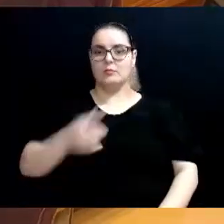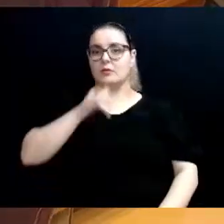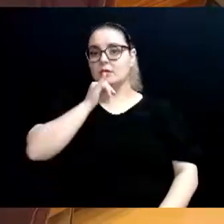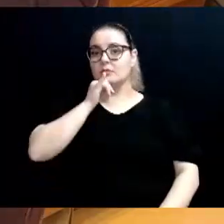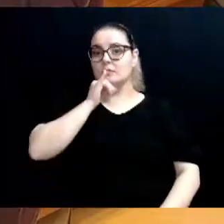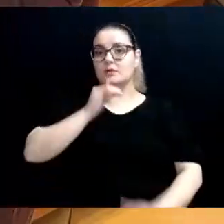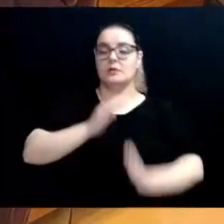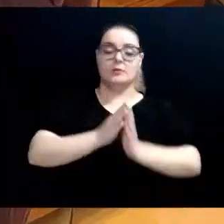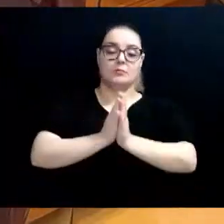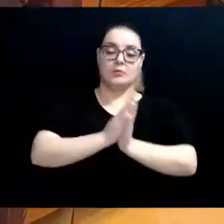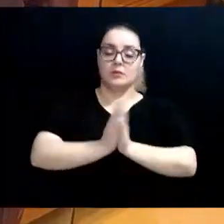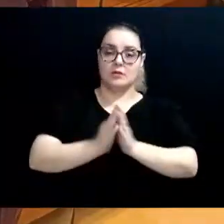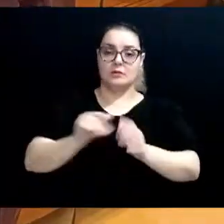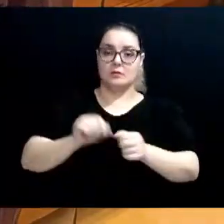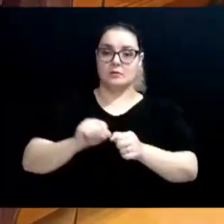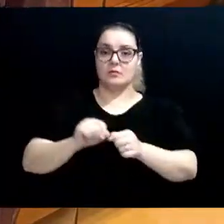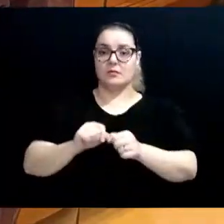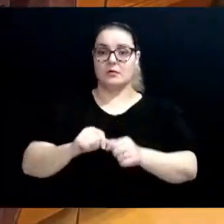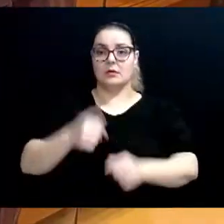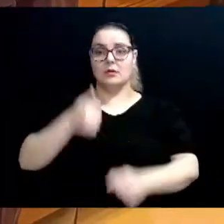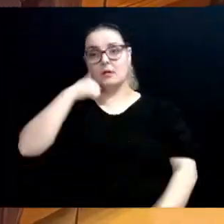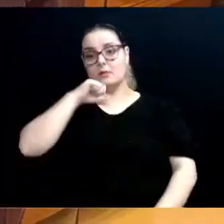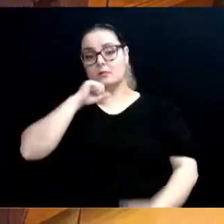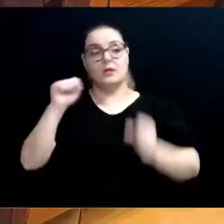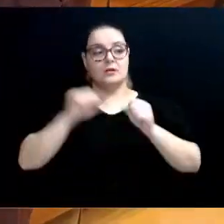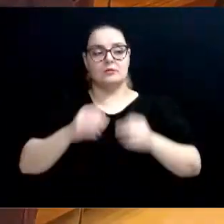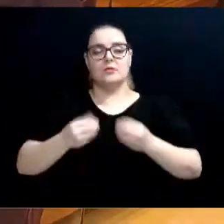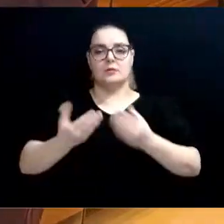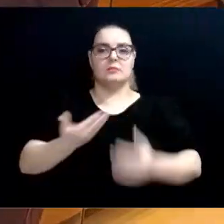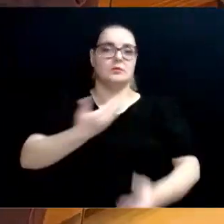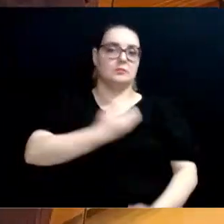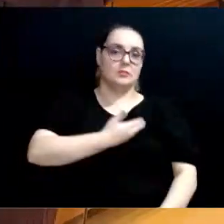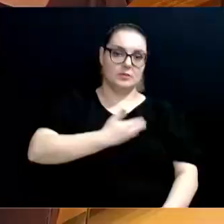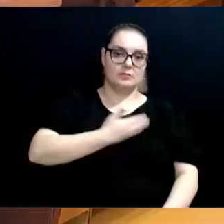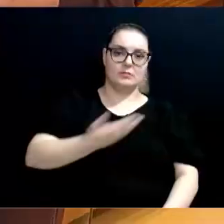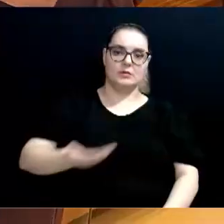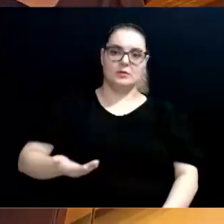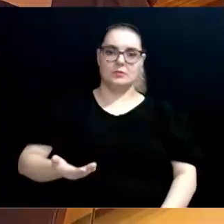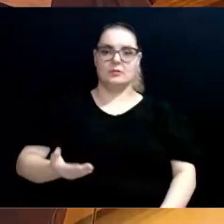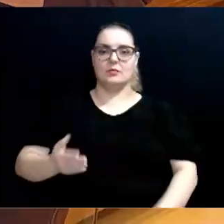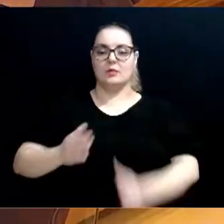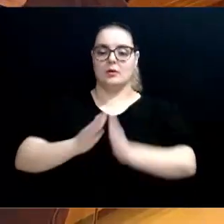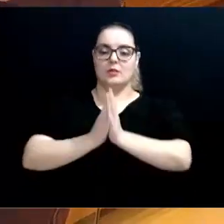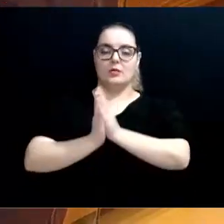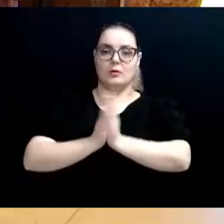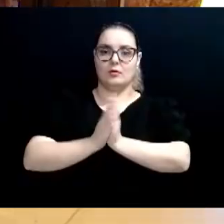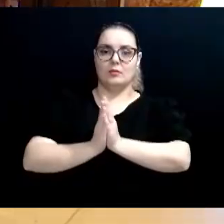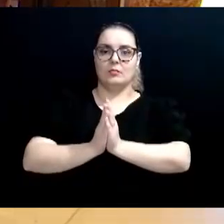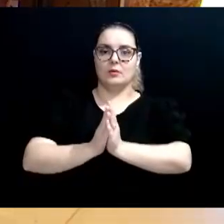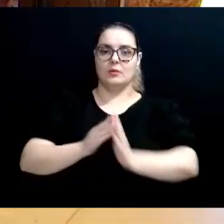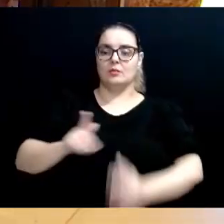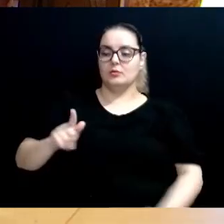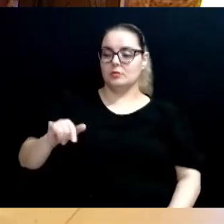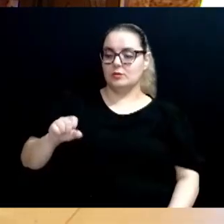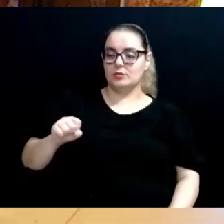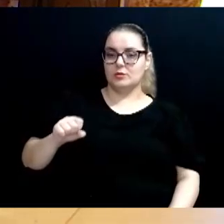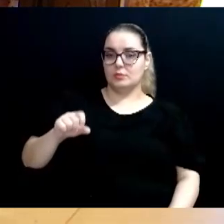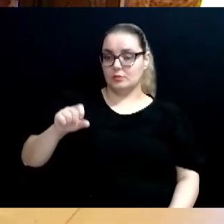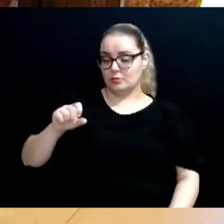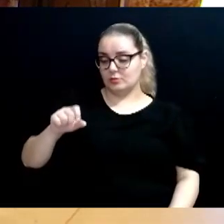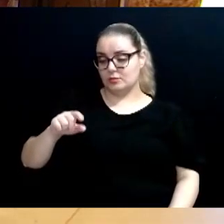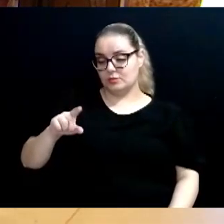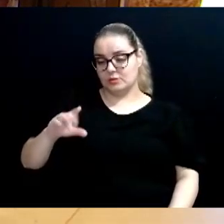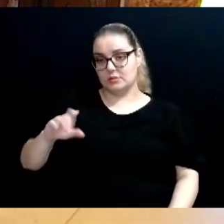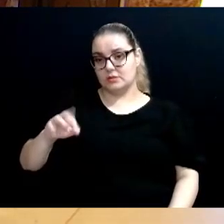mais, porque, por exemplo, o boneco. Eu fazia boneco que as mães adoravam para dar de presente para os amiguinhos. Era um boneco que vinha o giz